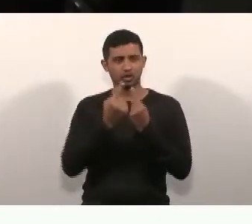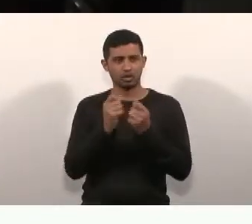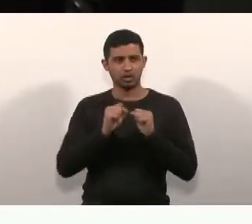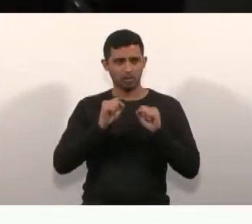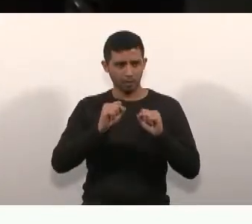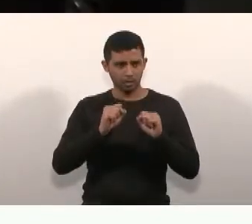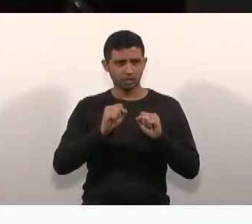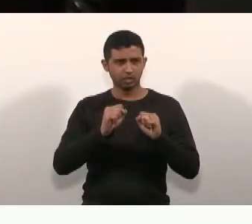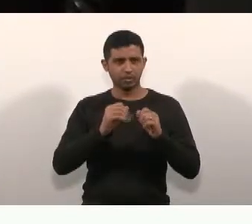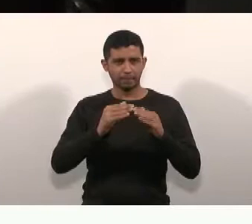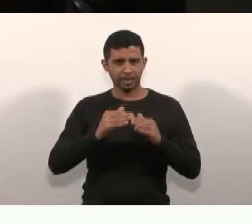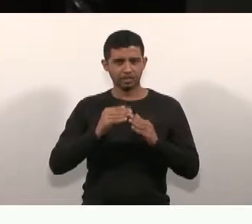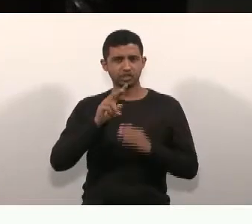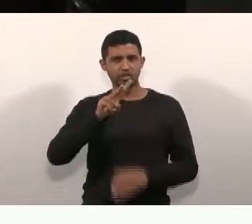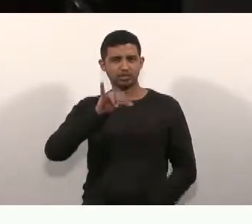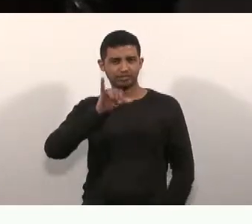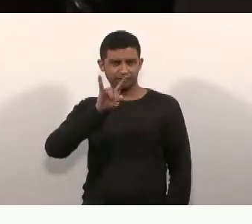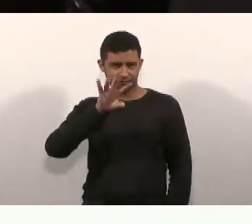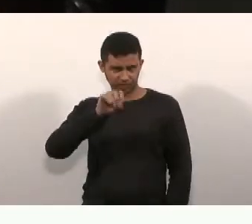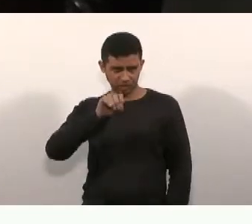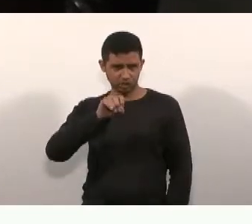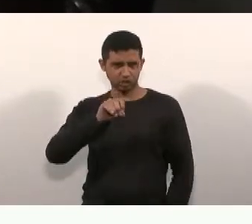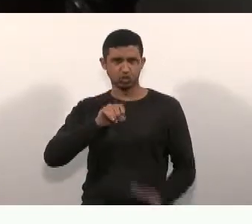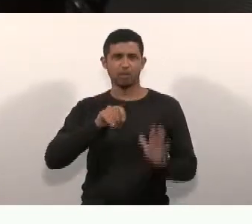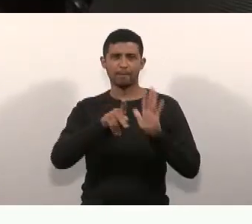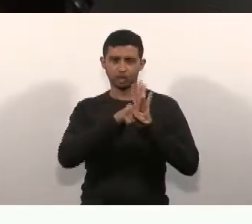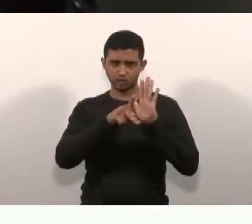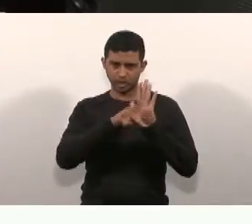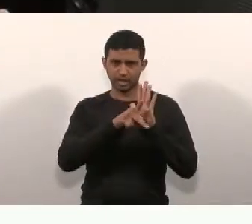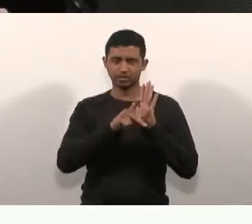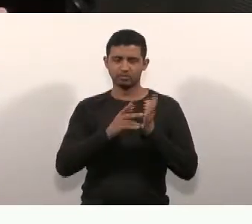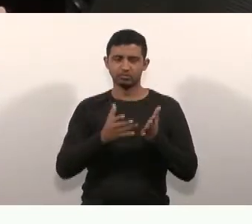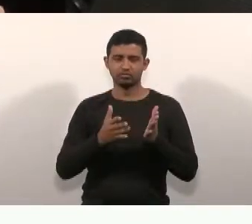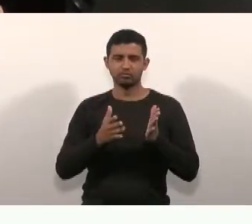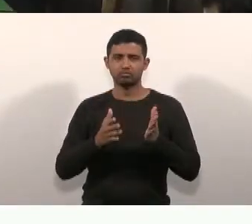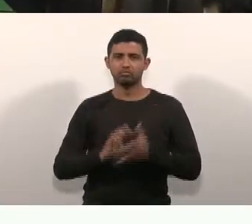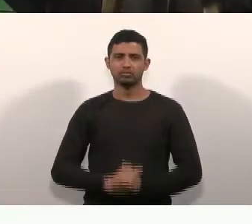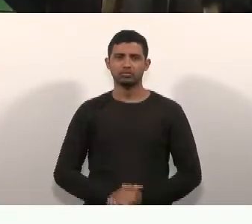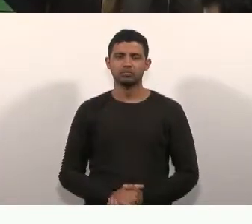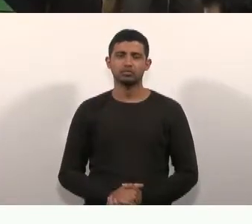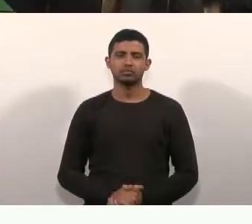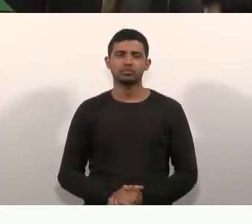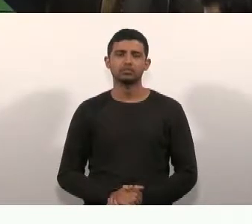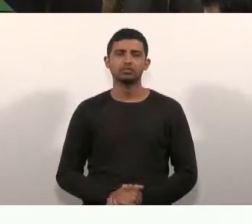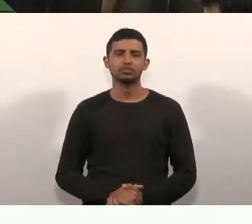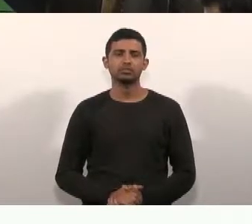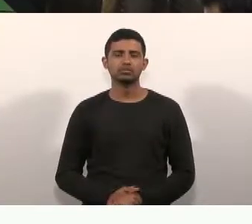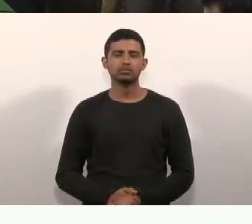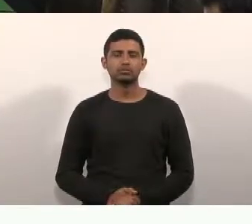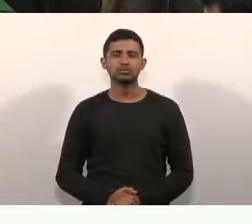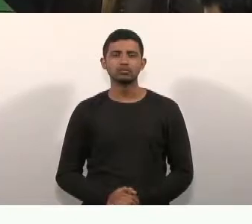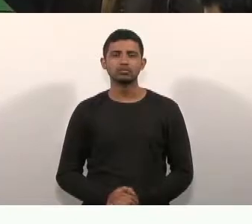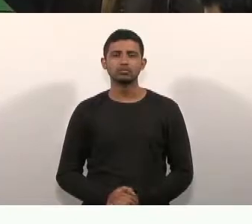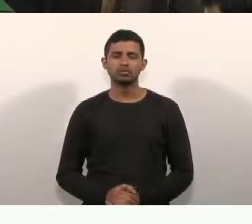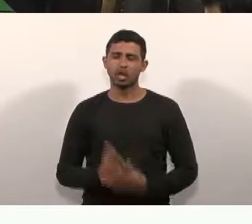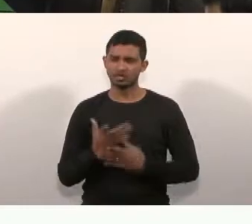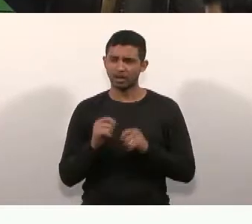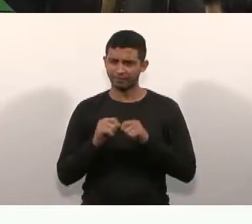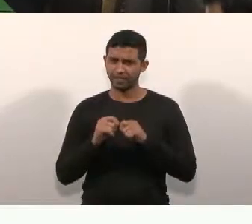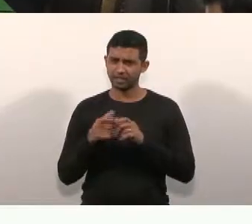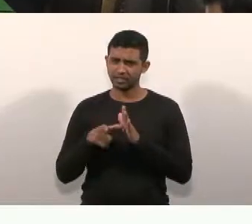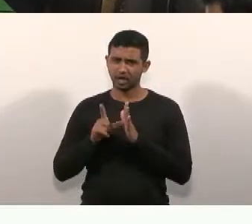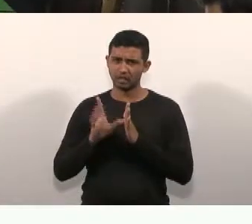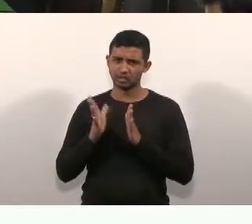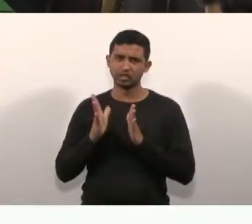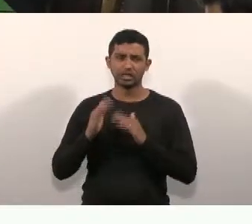desse projeto, se for o caso, e na próxima reunião a gente... Não, ele não está na... Já estava fazendo assim. Então, a gente pode